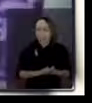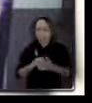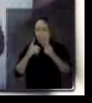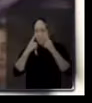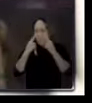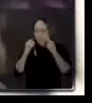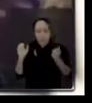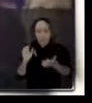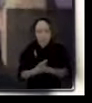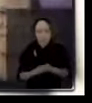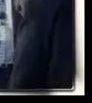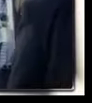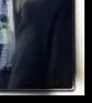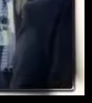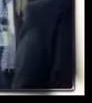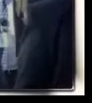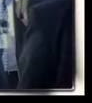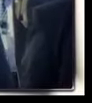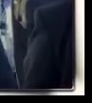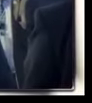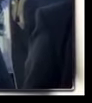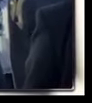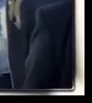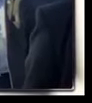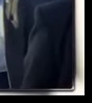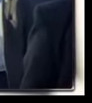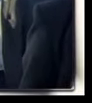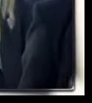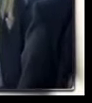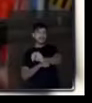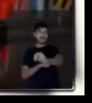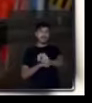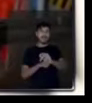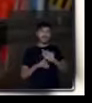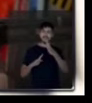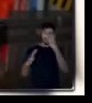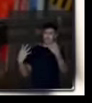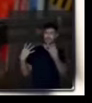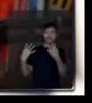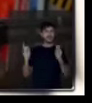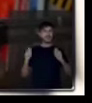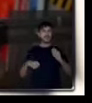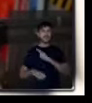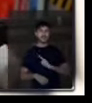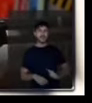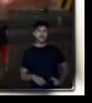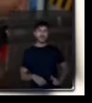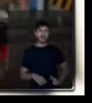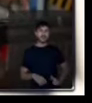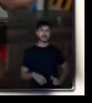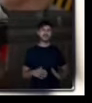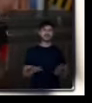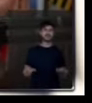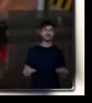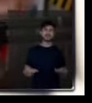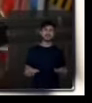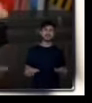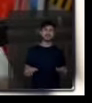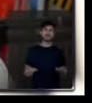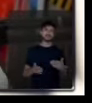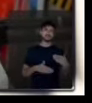gosta de policial. Mas eu sou essa gente boa. Eu conheci o Fidel. Aí, fui lá, militar.